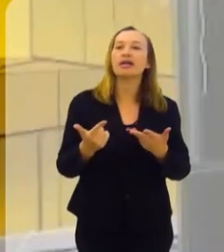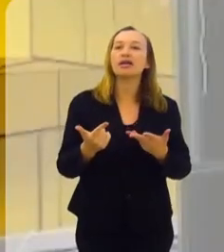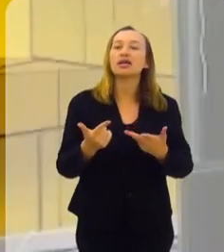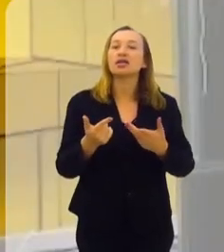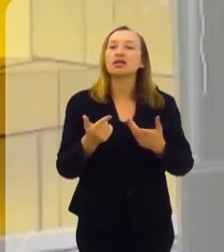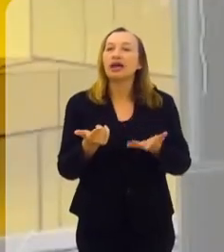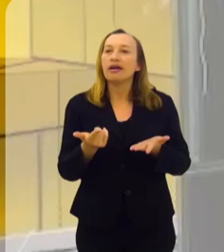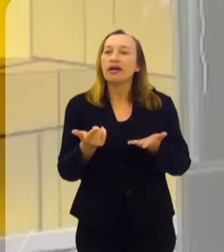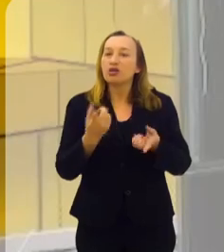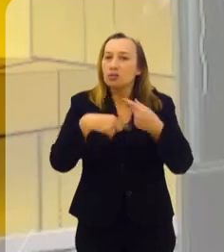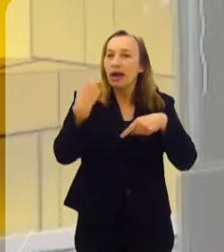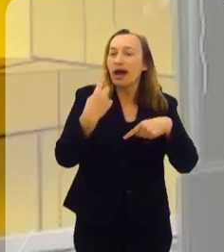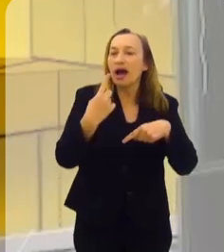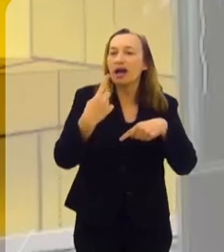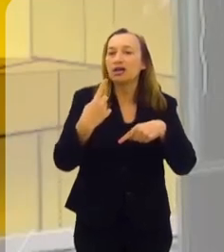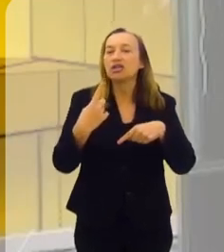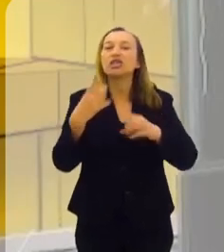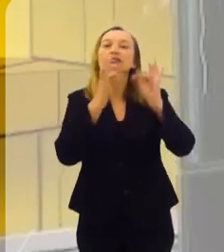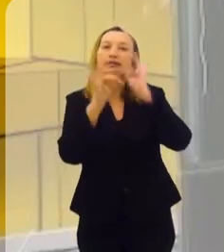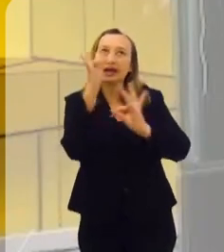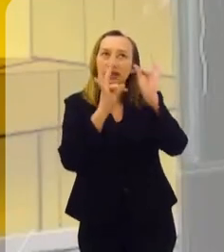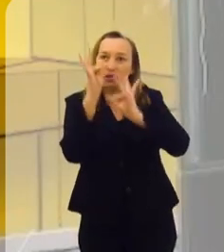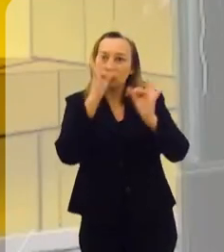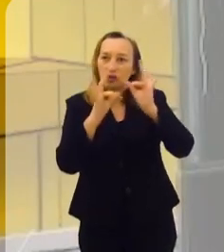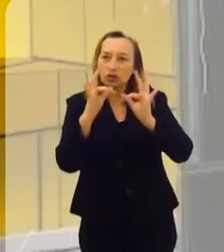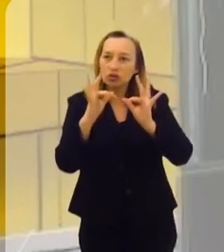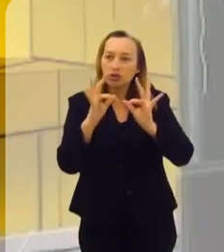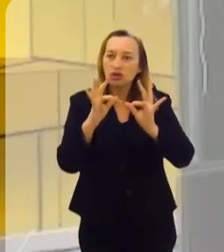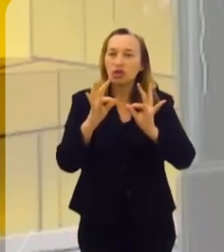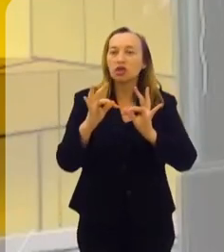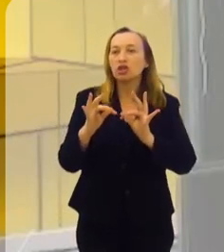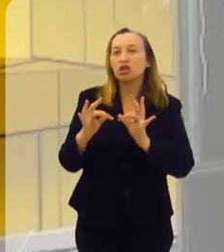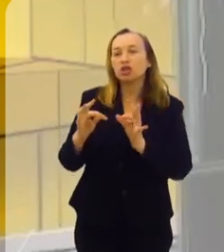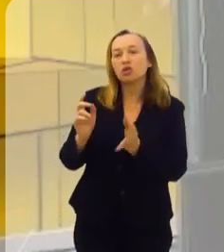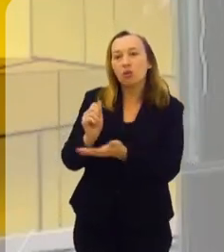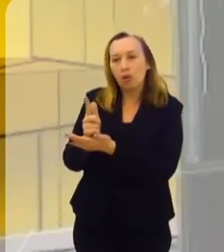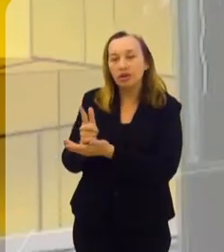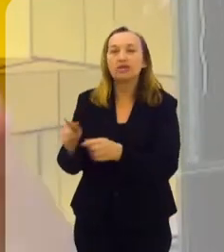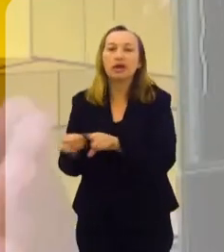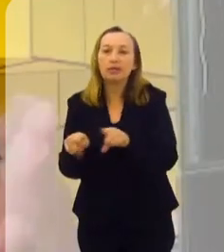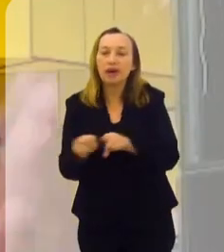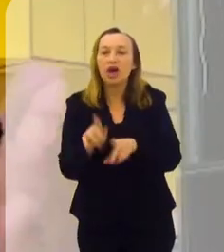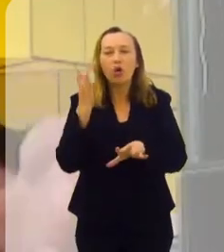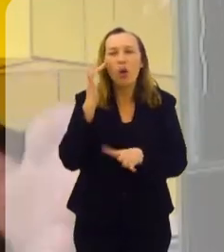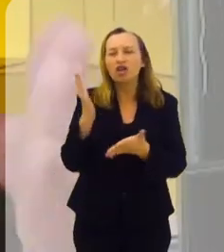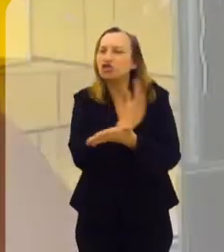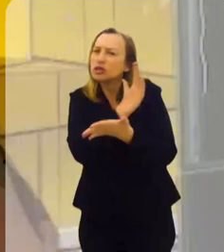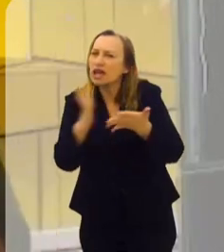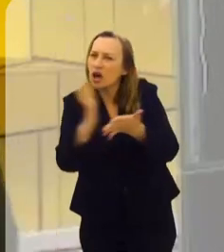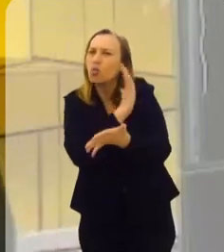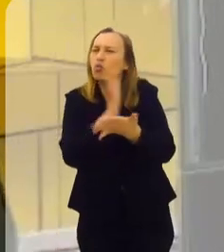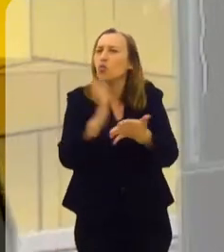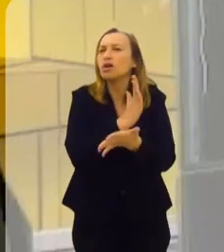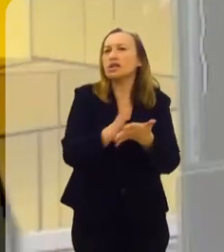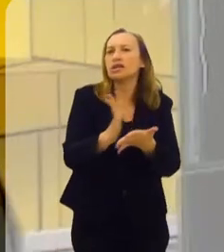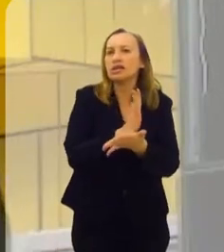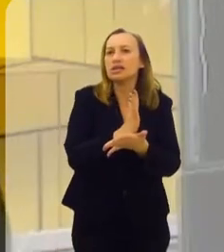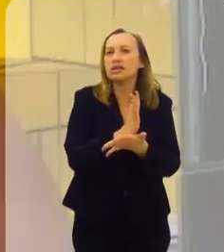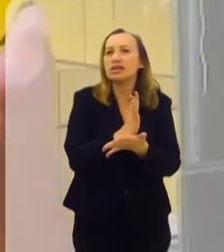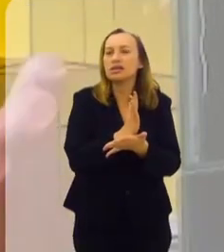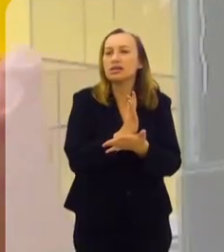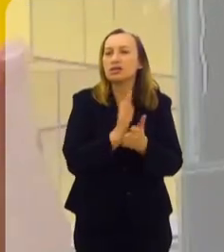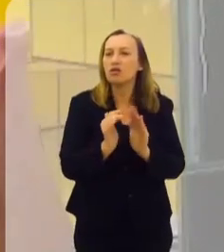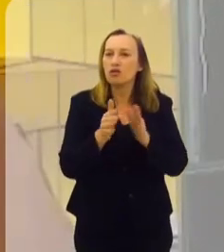posicionar super acima e muito em tecnologia e consumo. Então, acho que assim, a gente tem